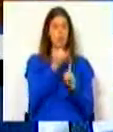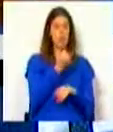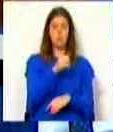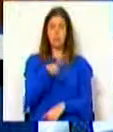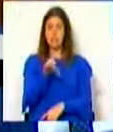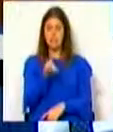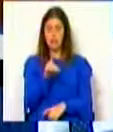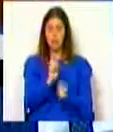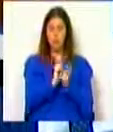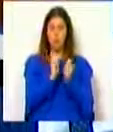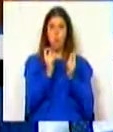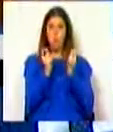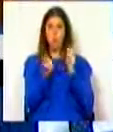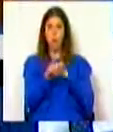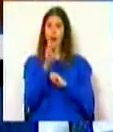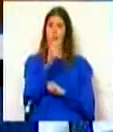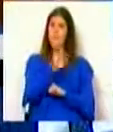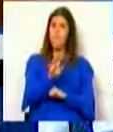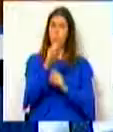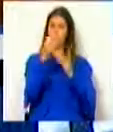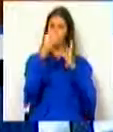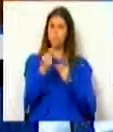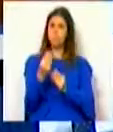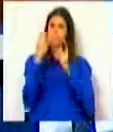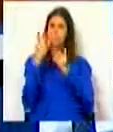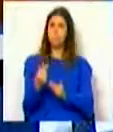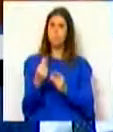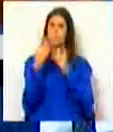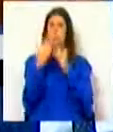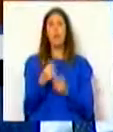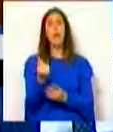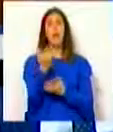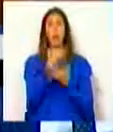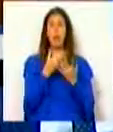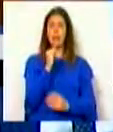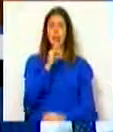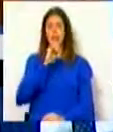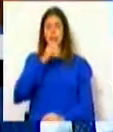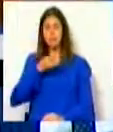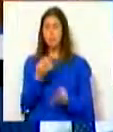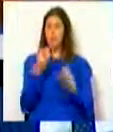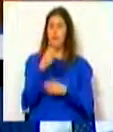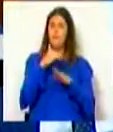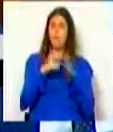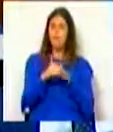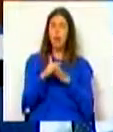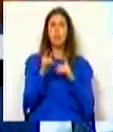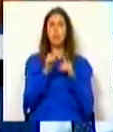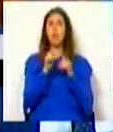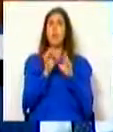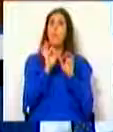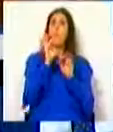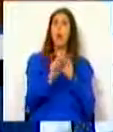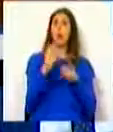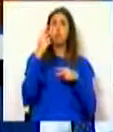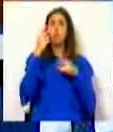2016 há uma alteração na forma de contabilização da receita do ISP, que foi uma recomendação